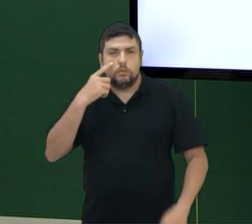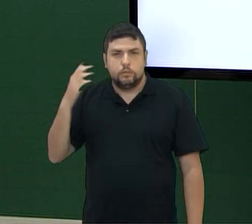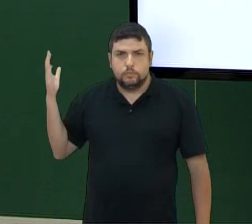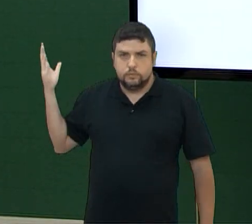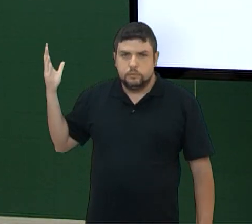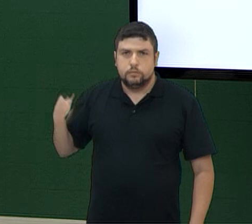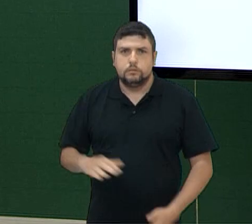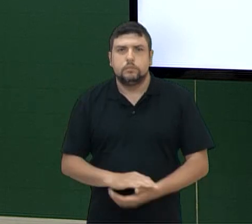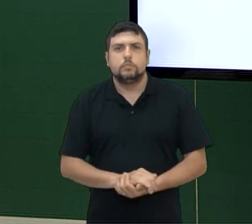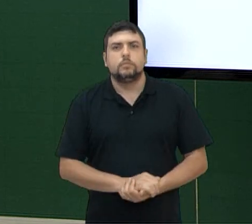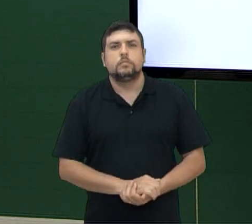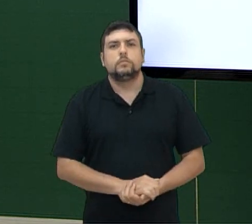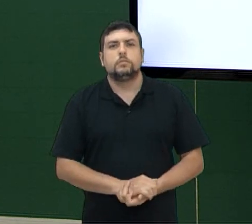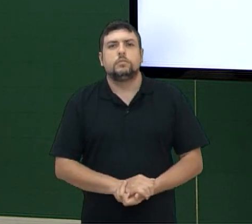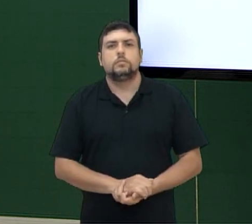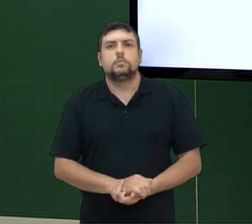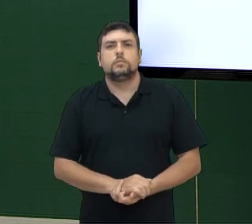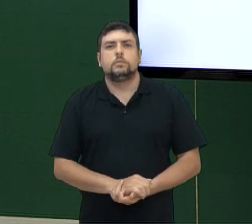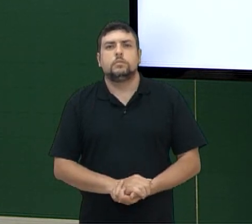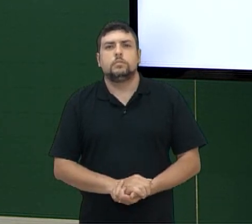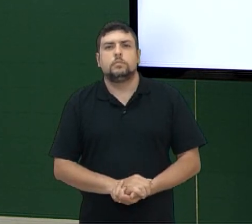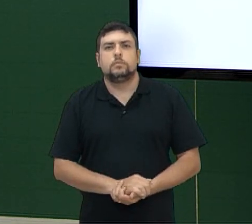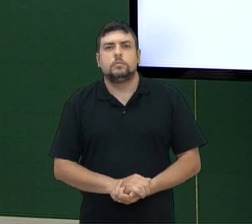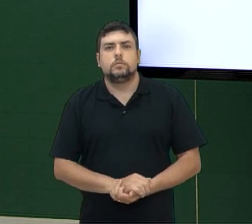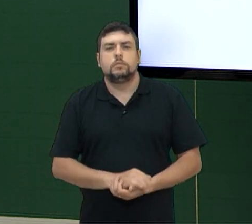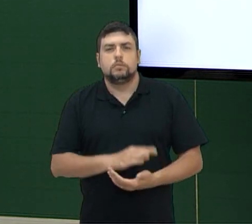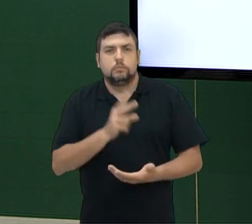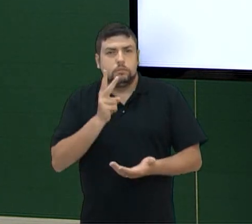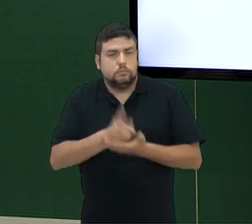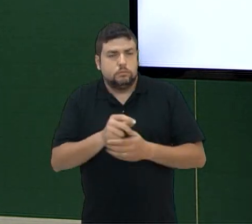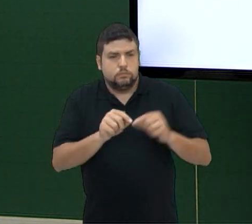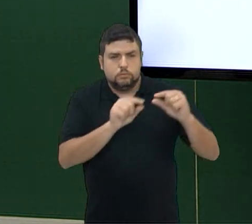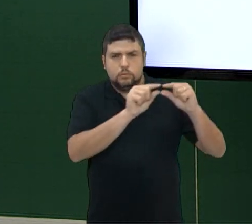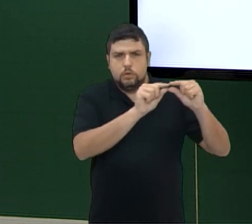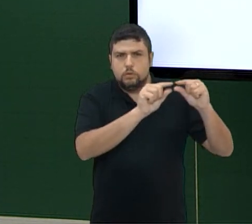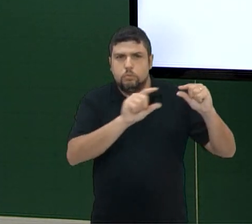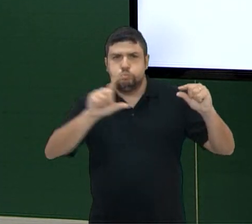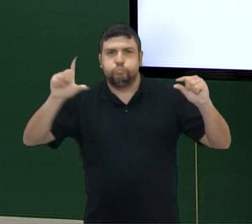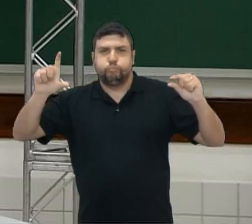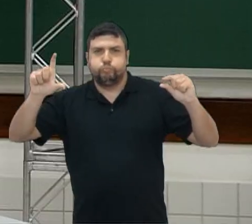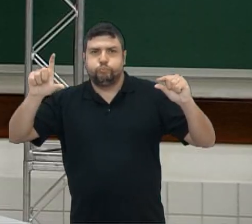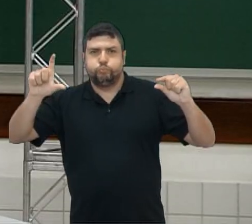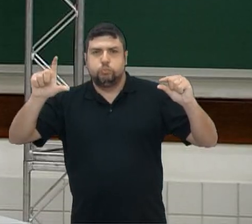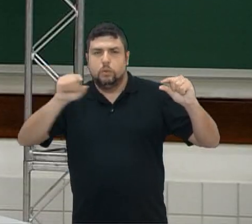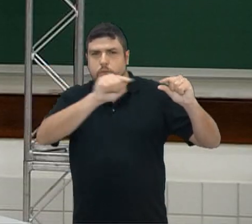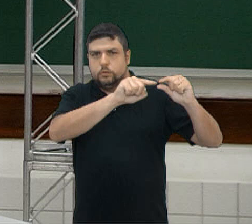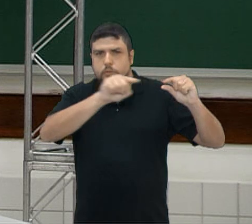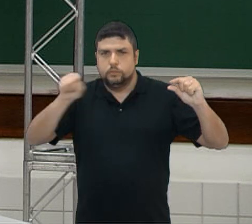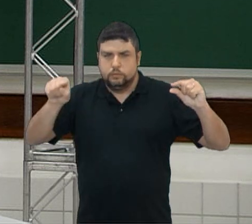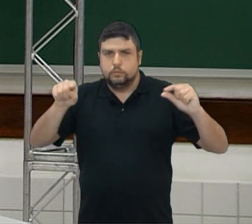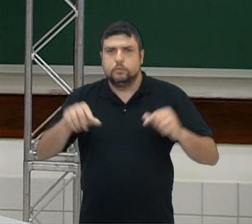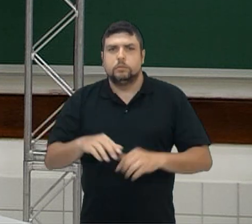para o maior. Menor para o maior. Quem é esse maior?